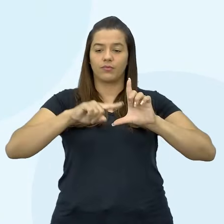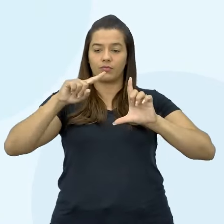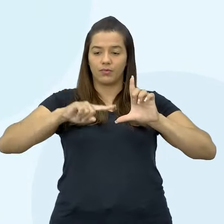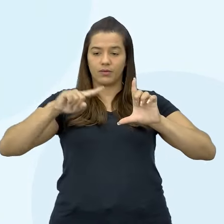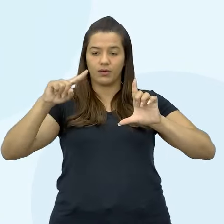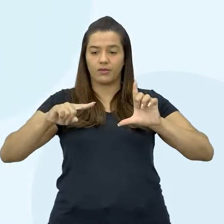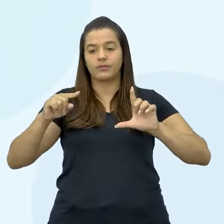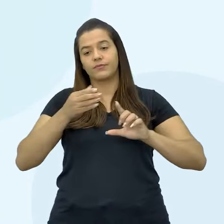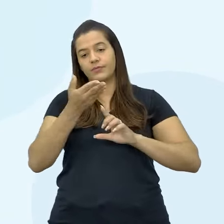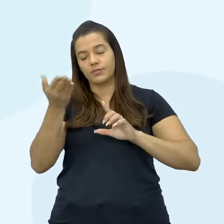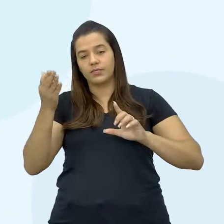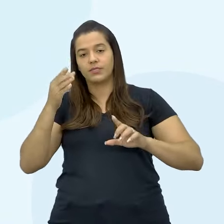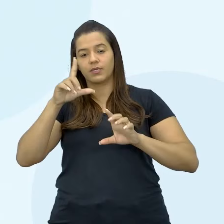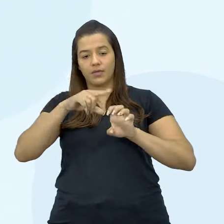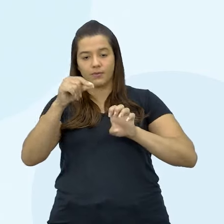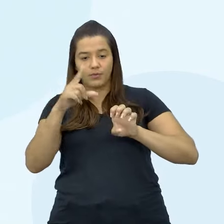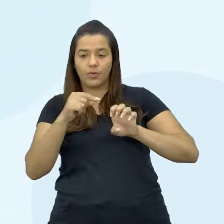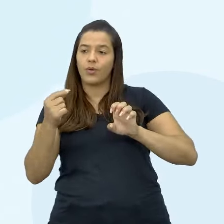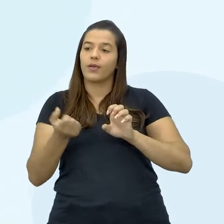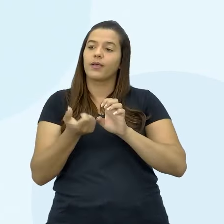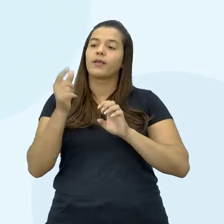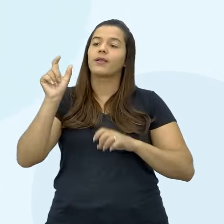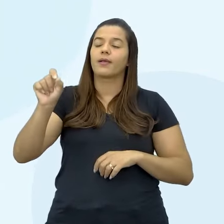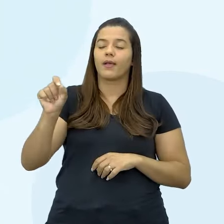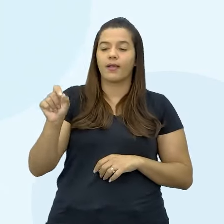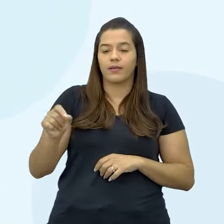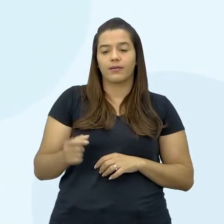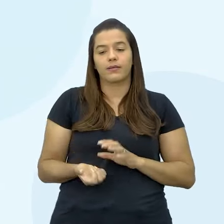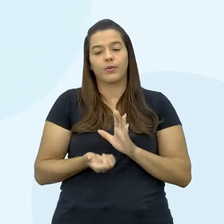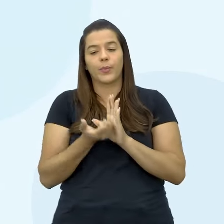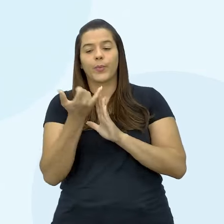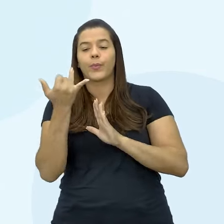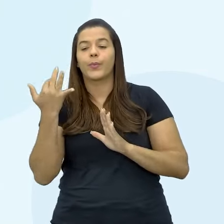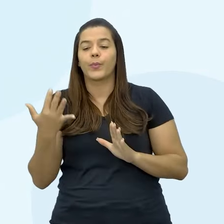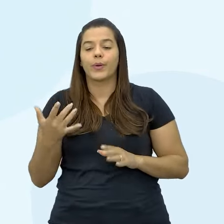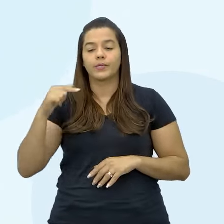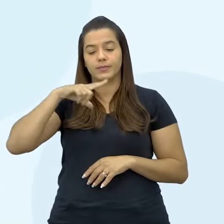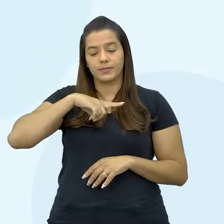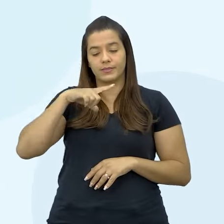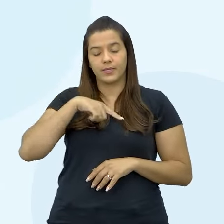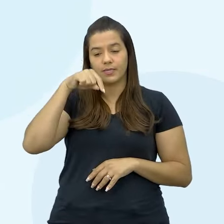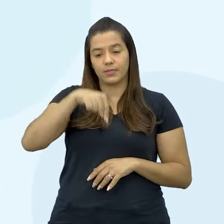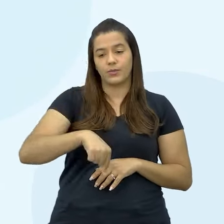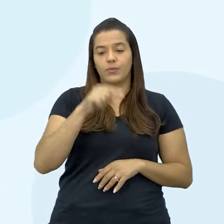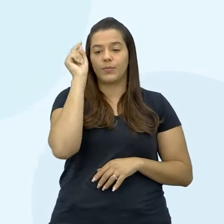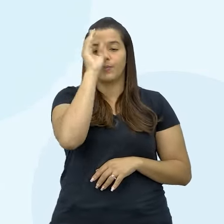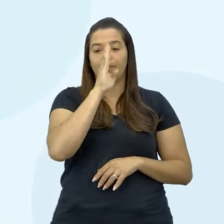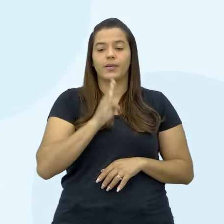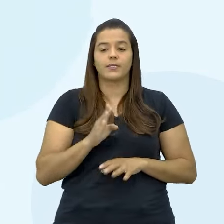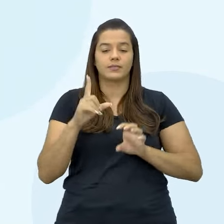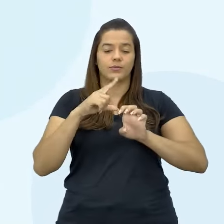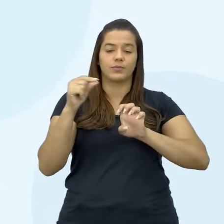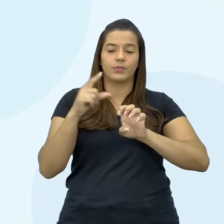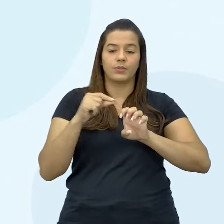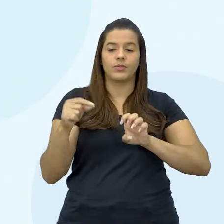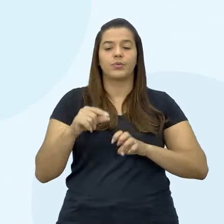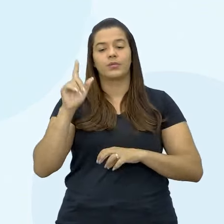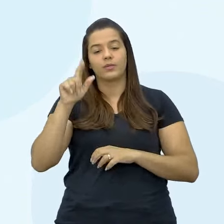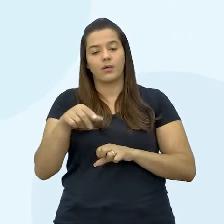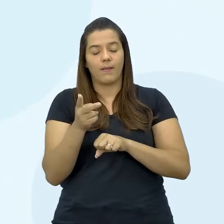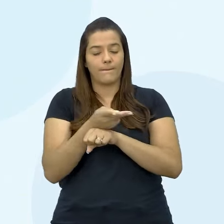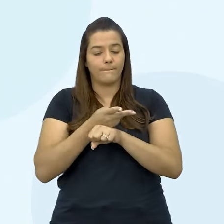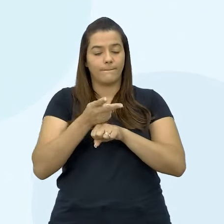Quem é empreendedor, quantas pessoas empreendedoras tem no Brasil. A pesquisa, nesse caso, é o que